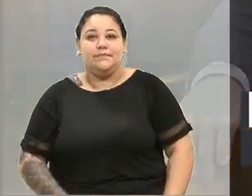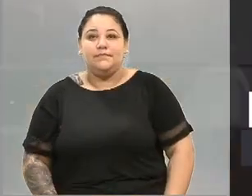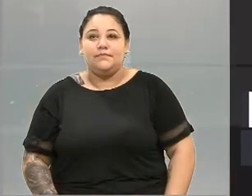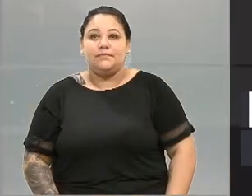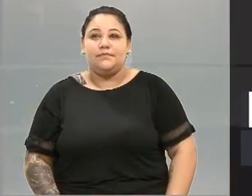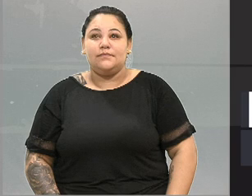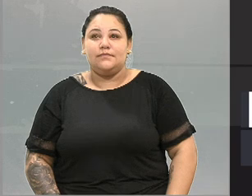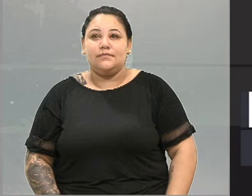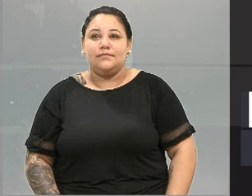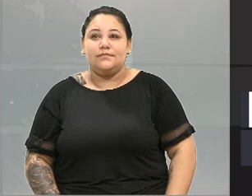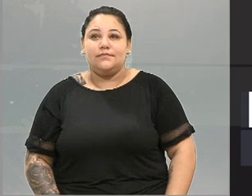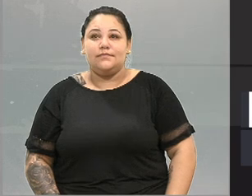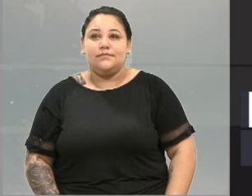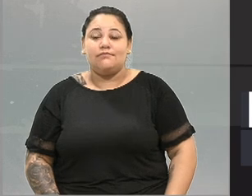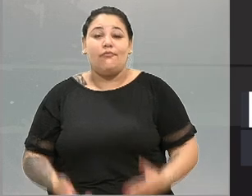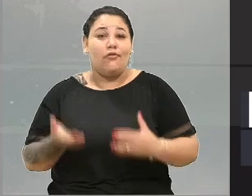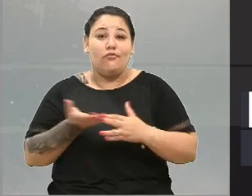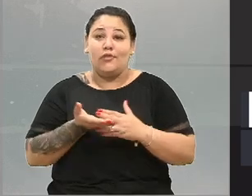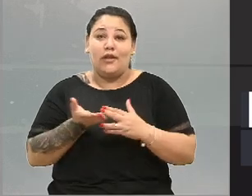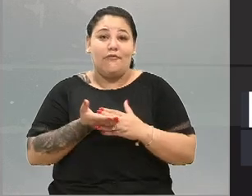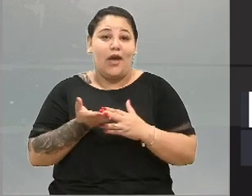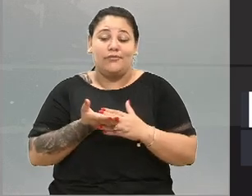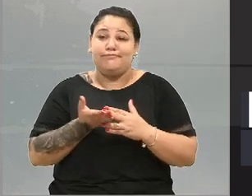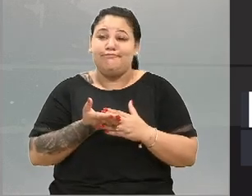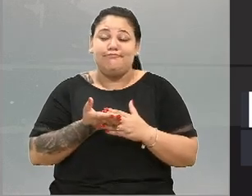a constante nos intervalos das escolas.